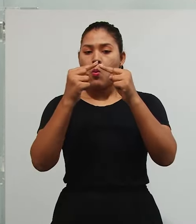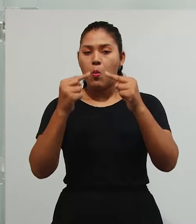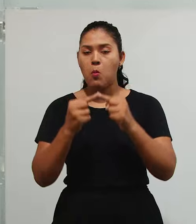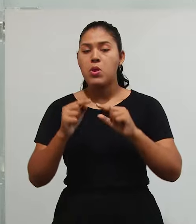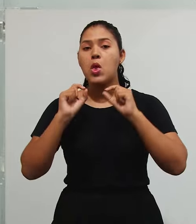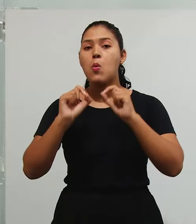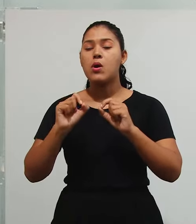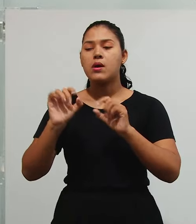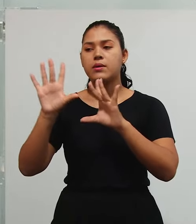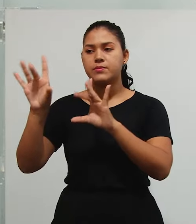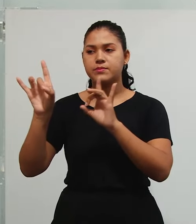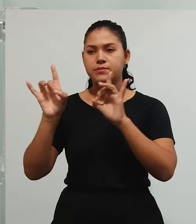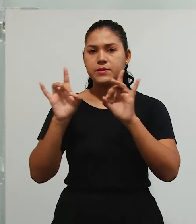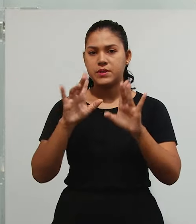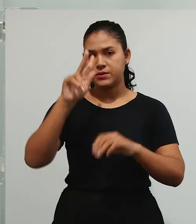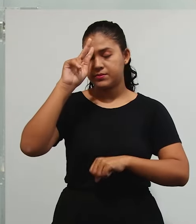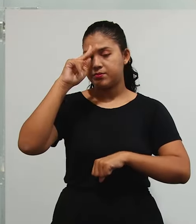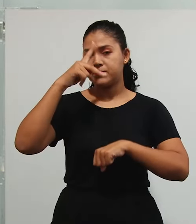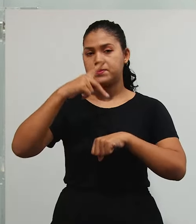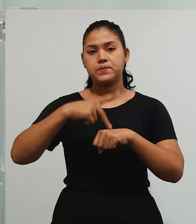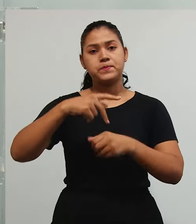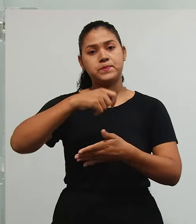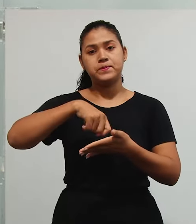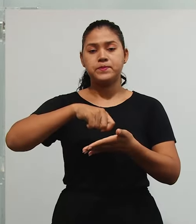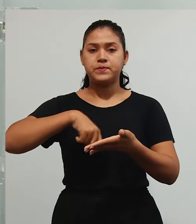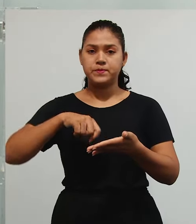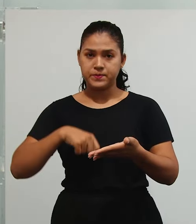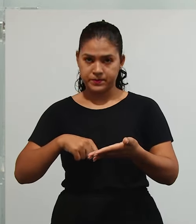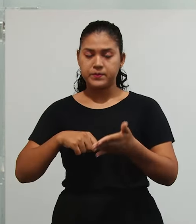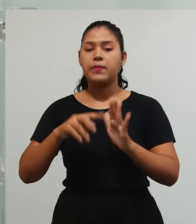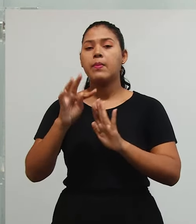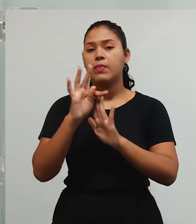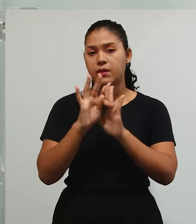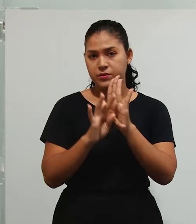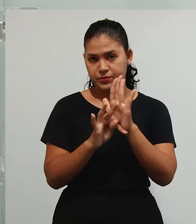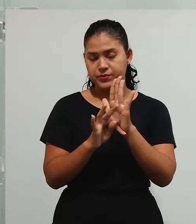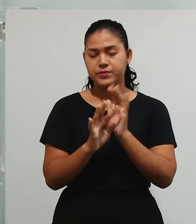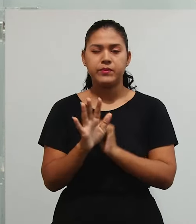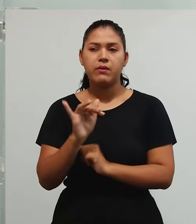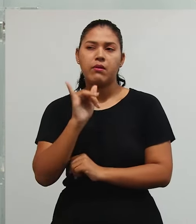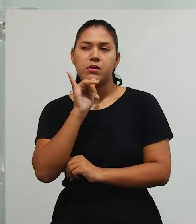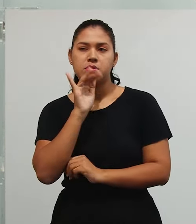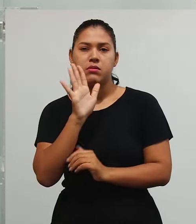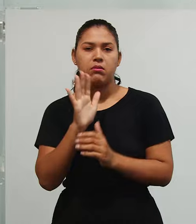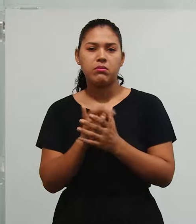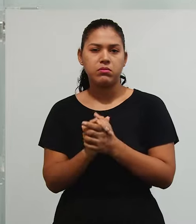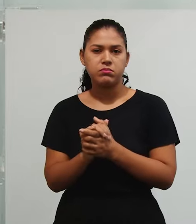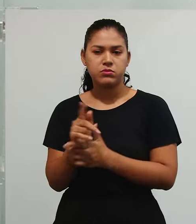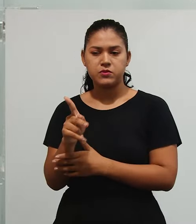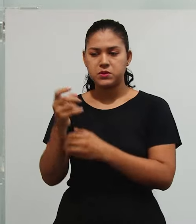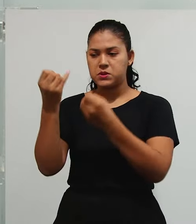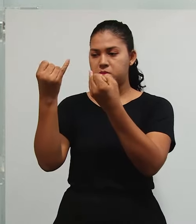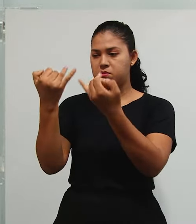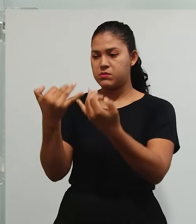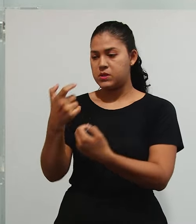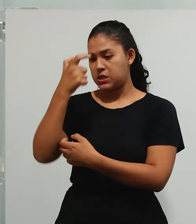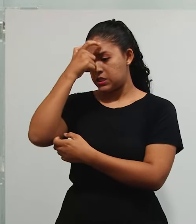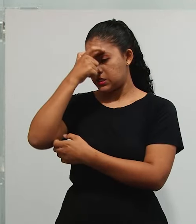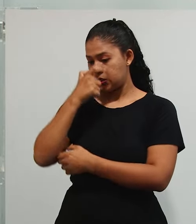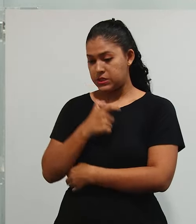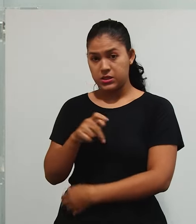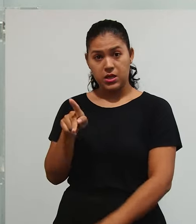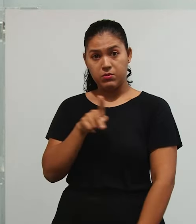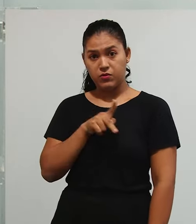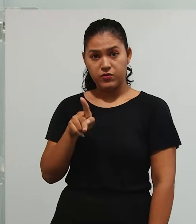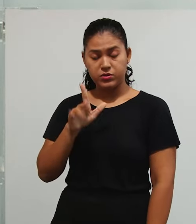que você estiver estudando durante o semestre. Então, de repente, ele vai falar que ser professor, né, faz parte da história dele,